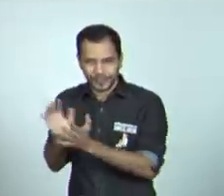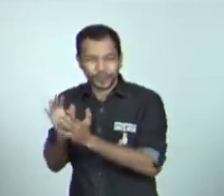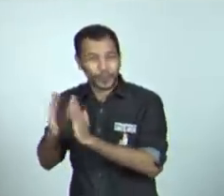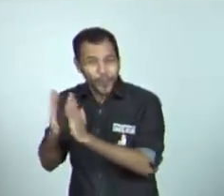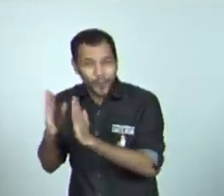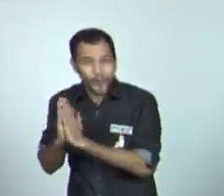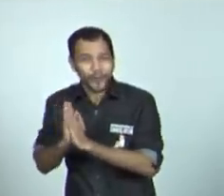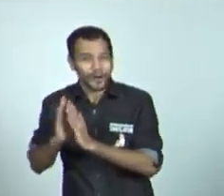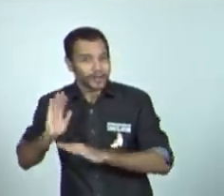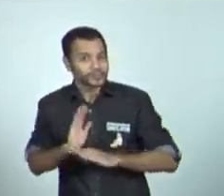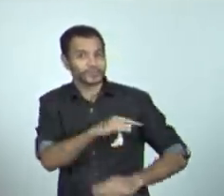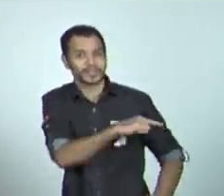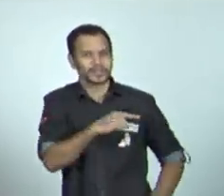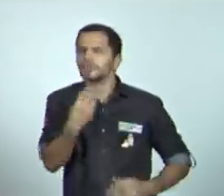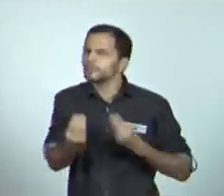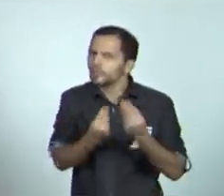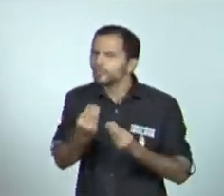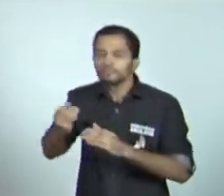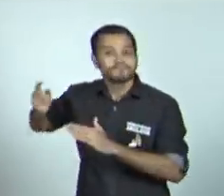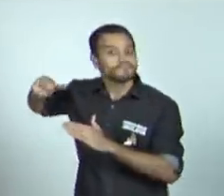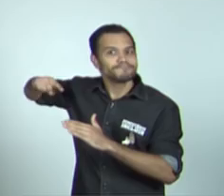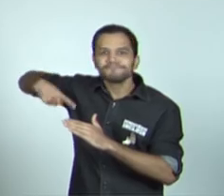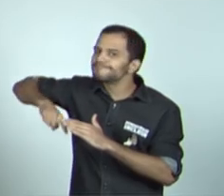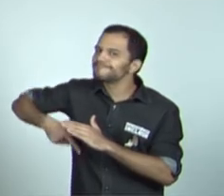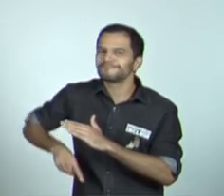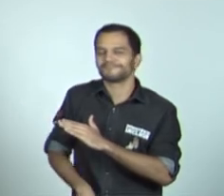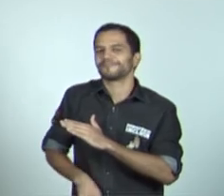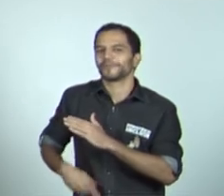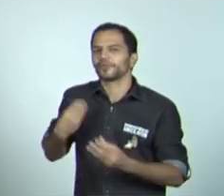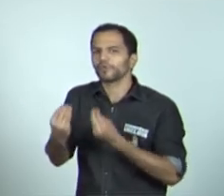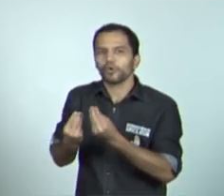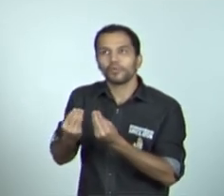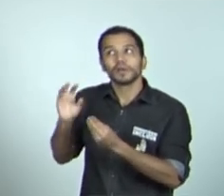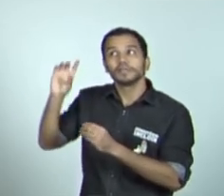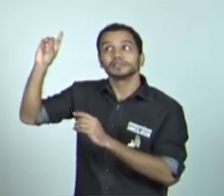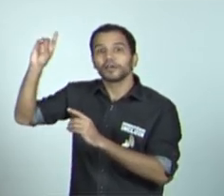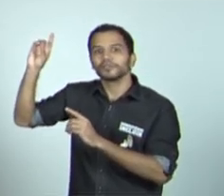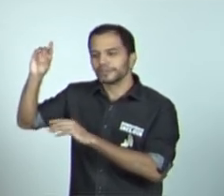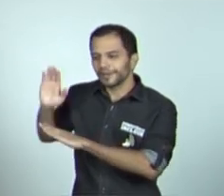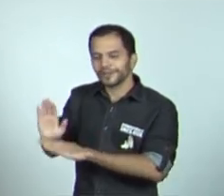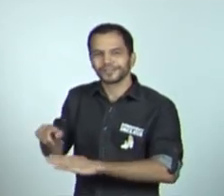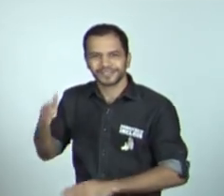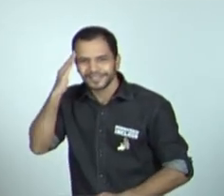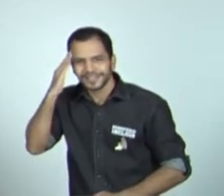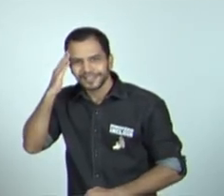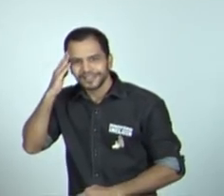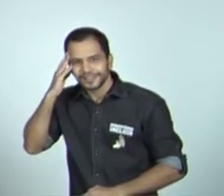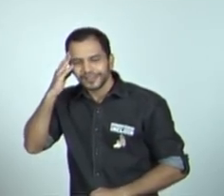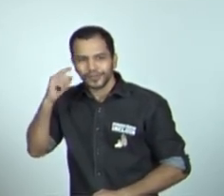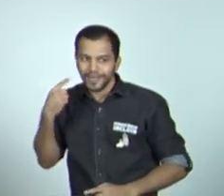orava como intensamente a quem a deus por quem por ele